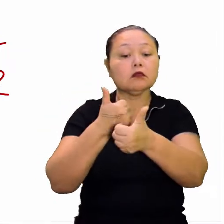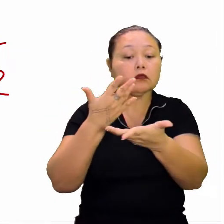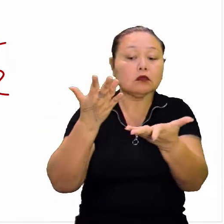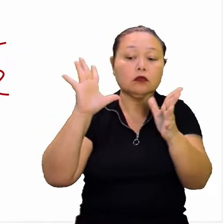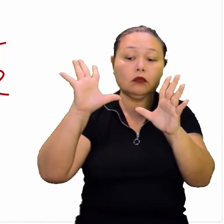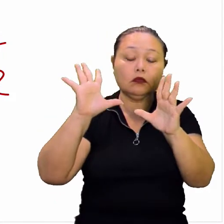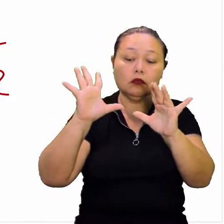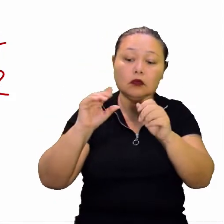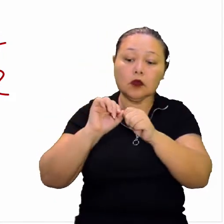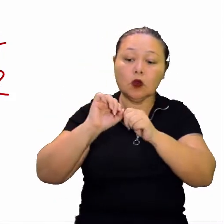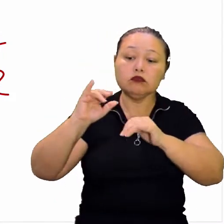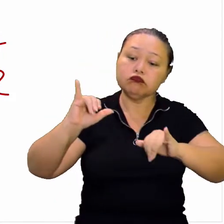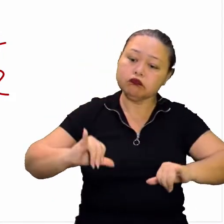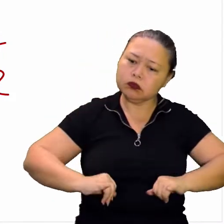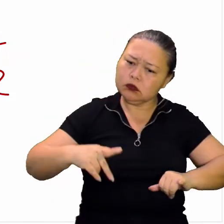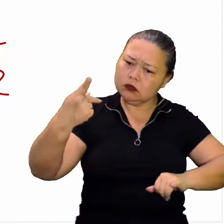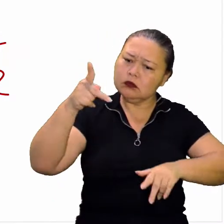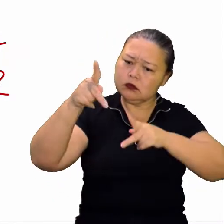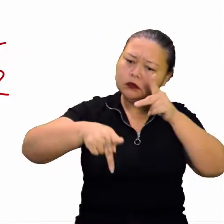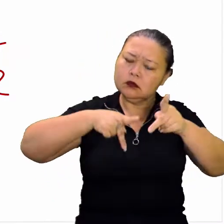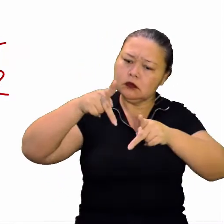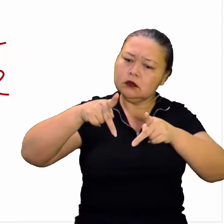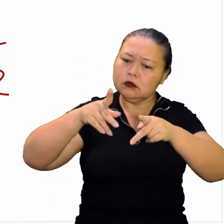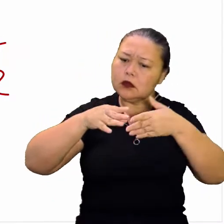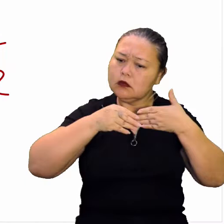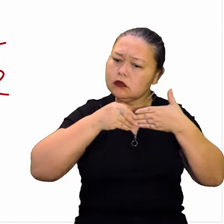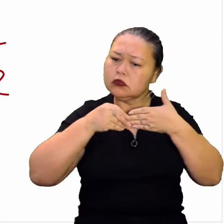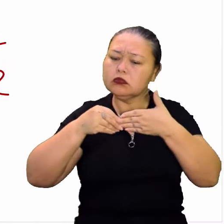amenizar o sofrimento do seu povo para uma área